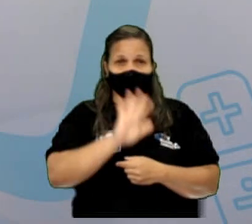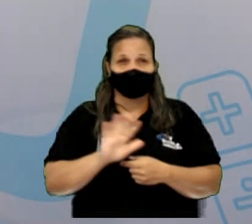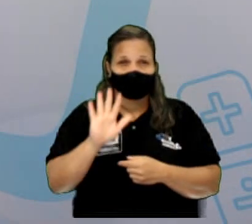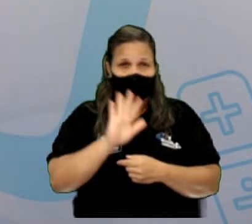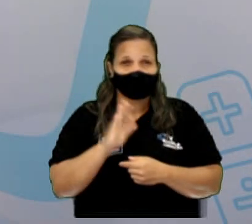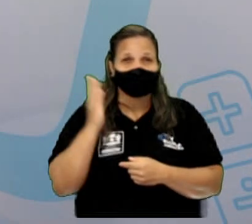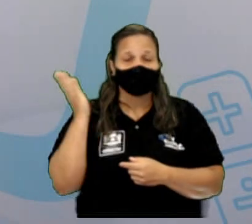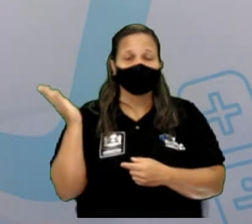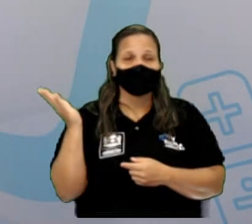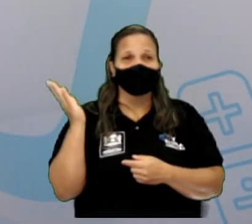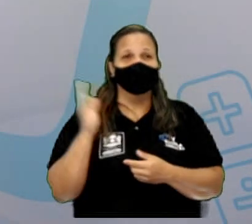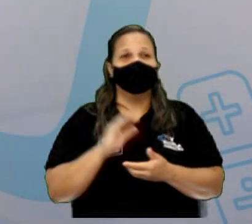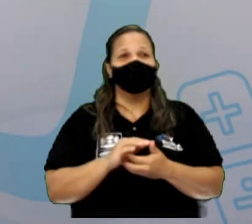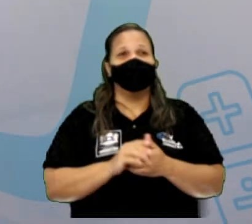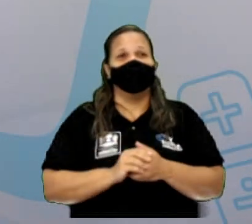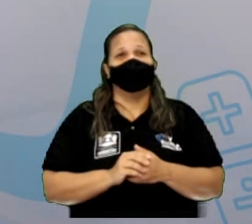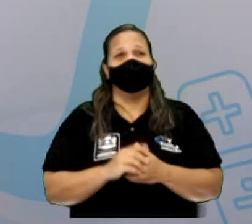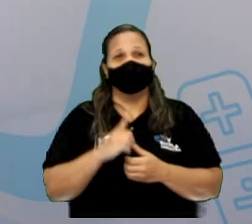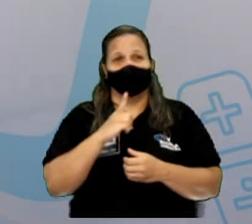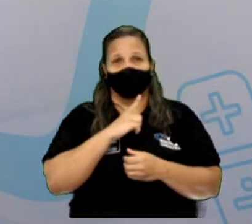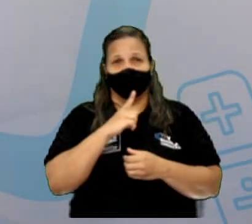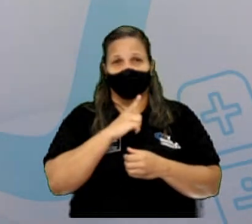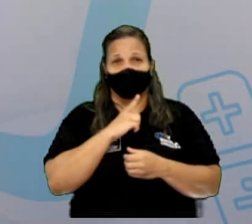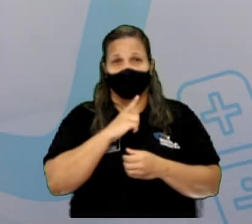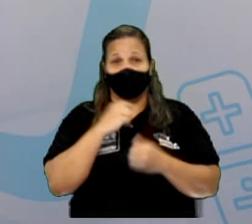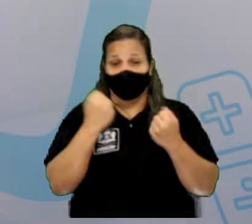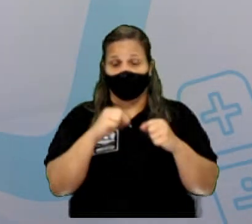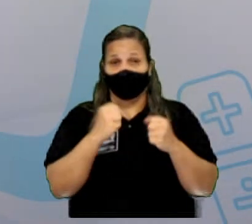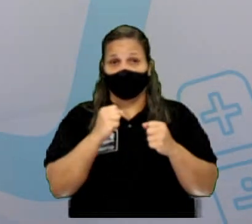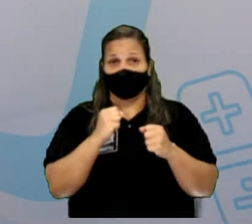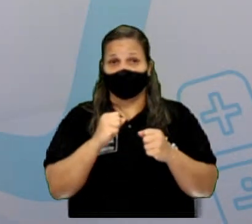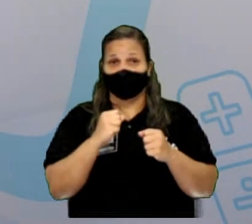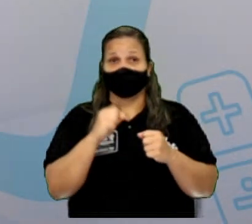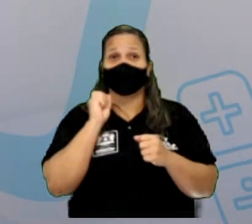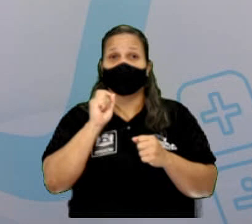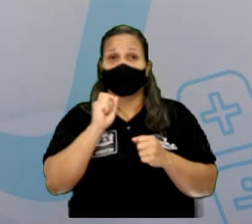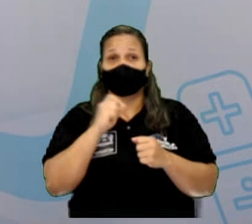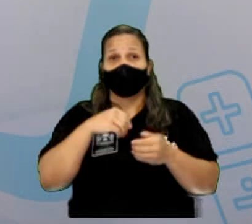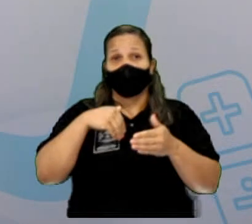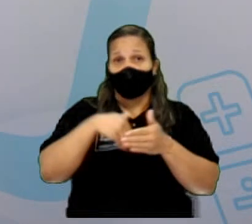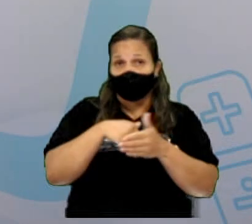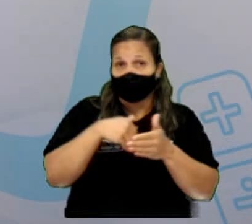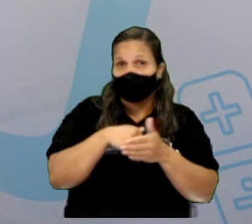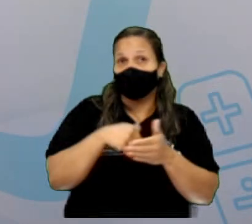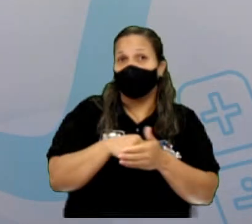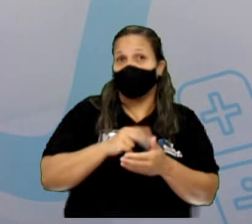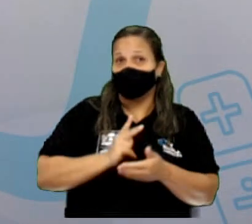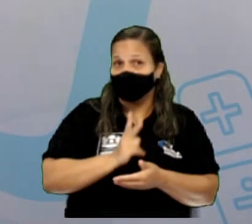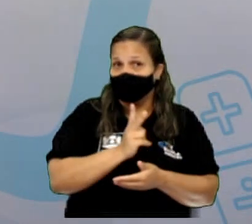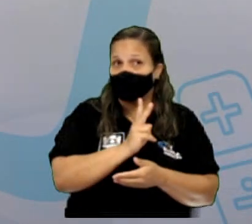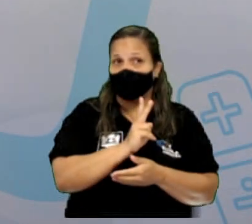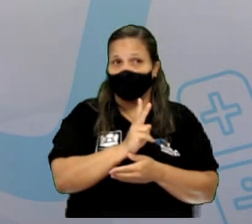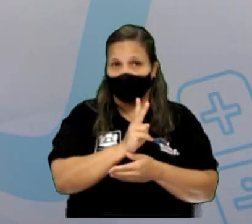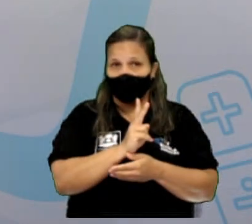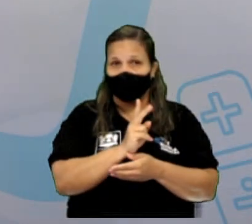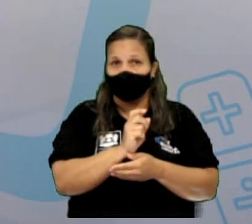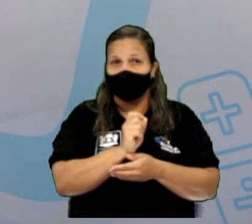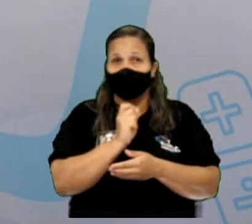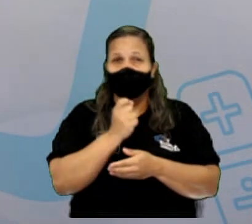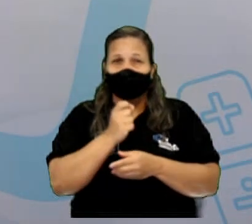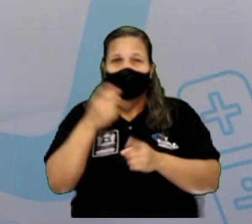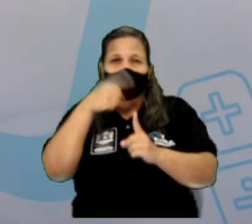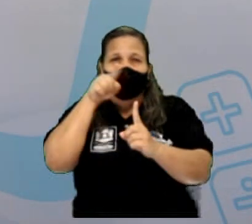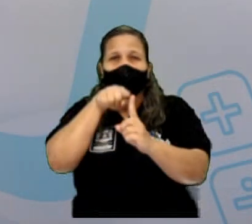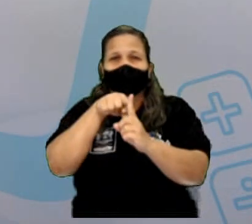os ofensivos a gente tem manter a posse de bola, avançar em direção à meta. A meta, você entenda, a